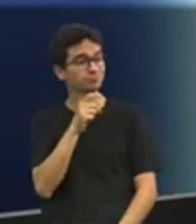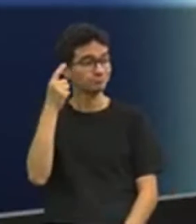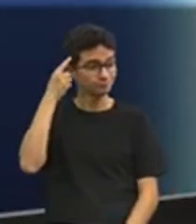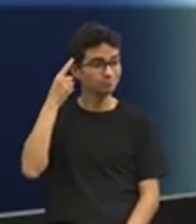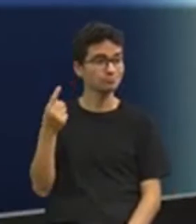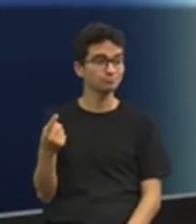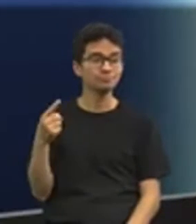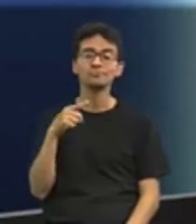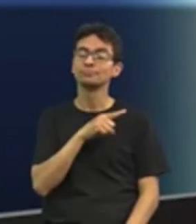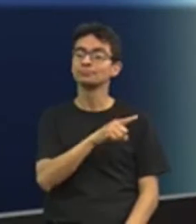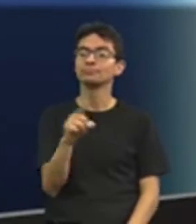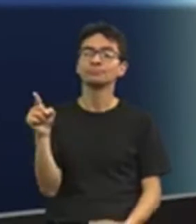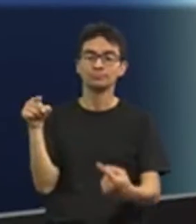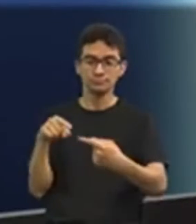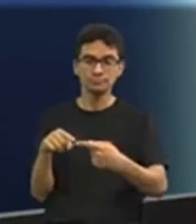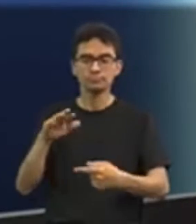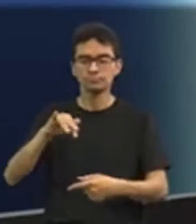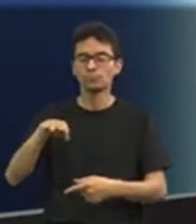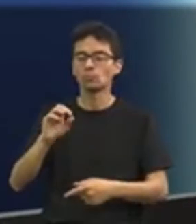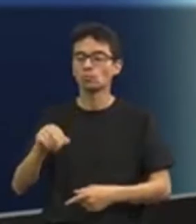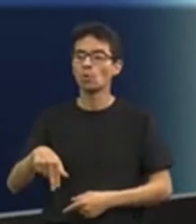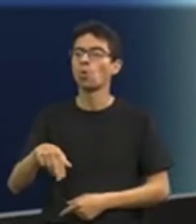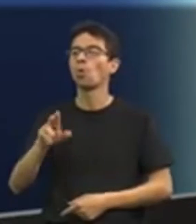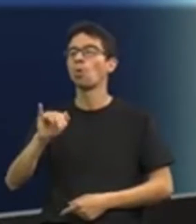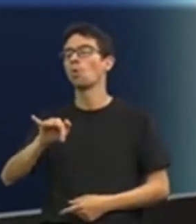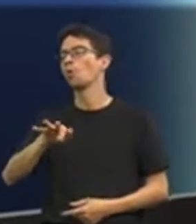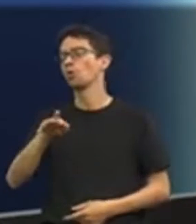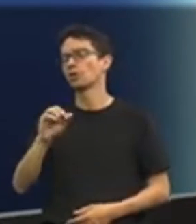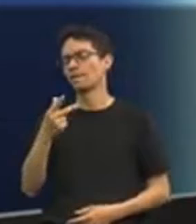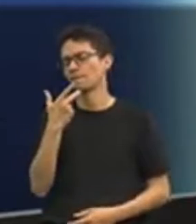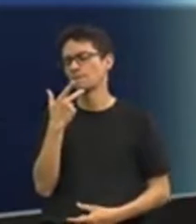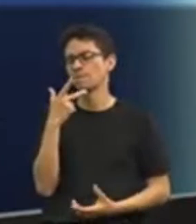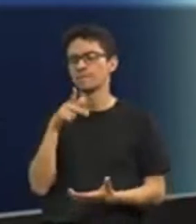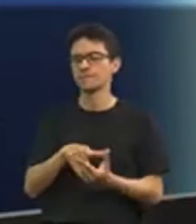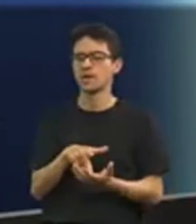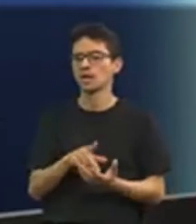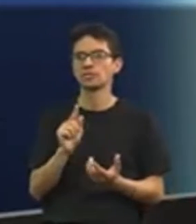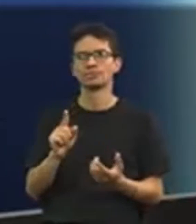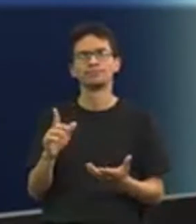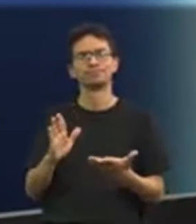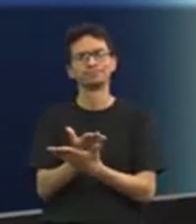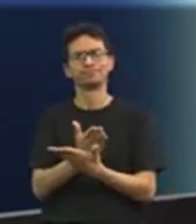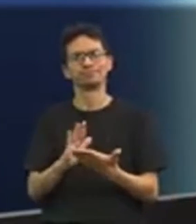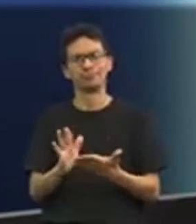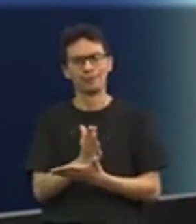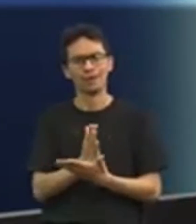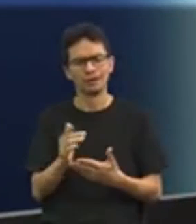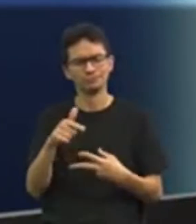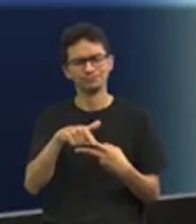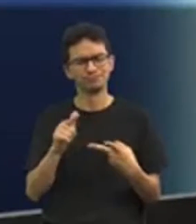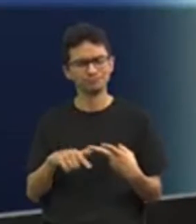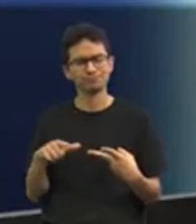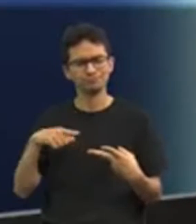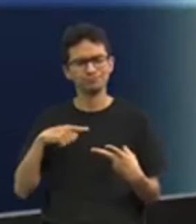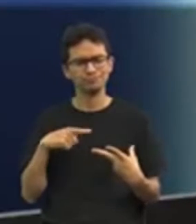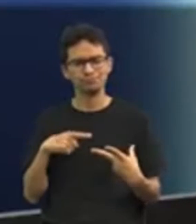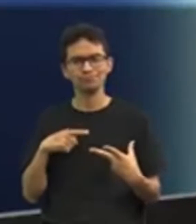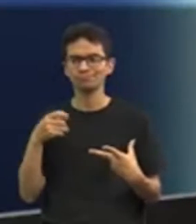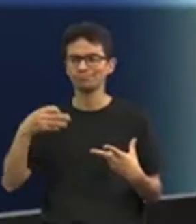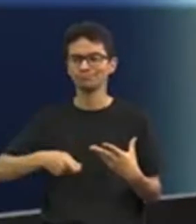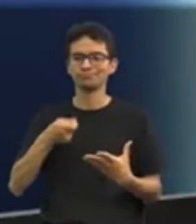Então nesse sentido o Nelson Rodrigues está chamando a verdade principalmente os seus afetos ele tem dois